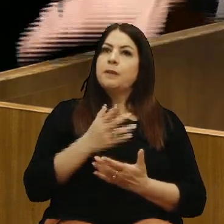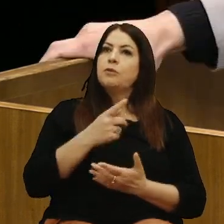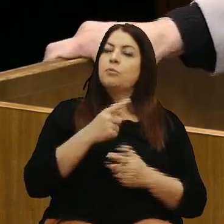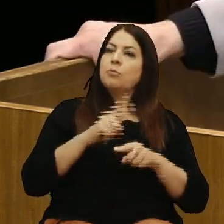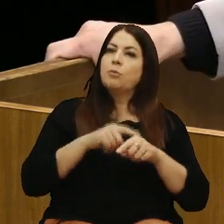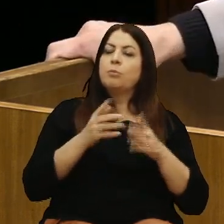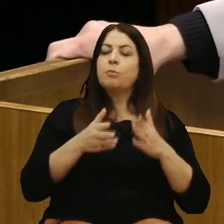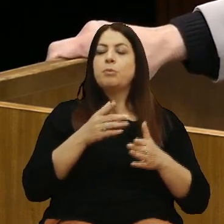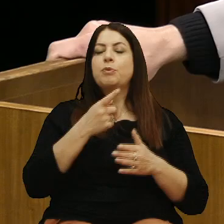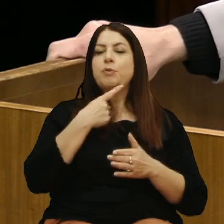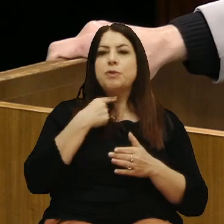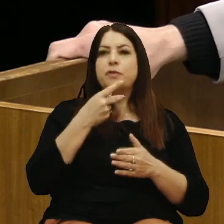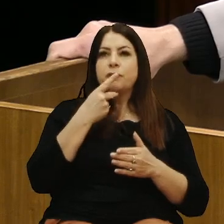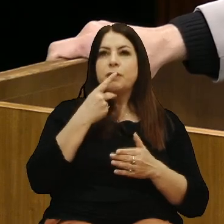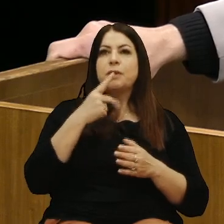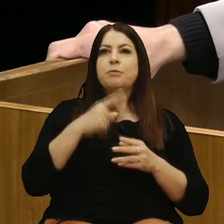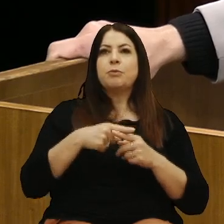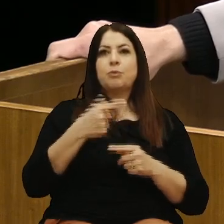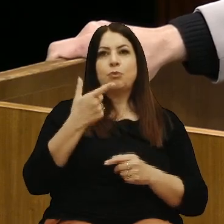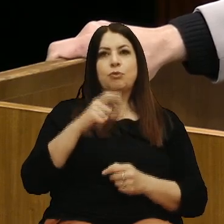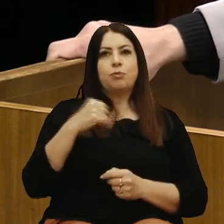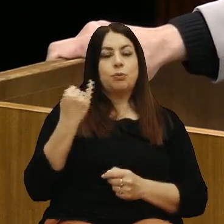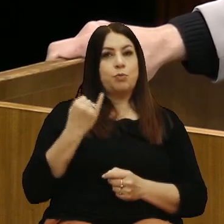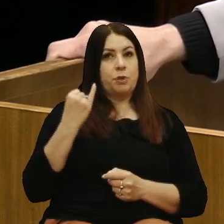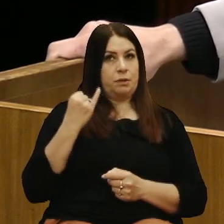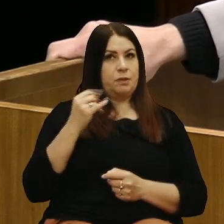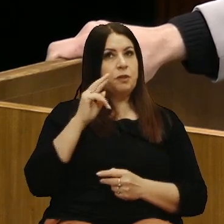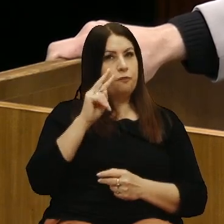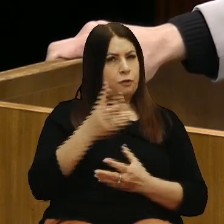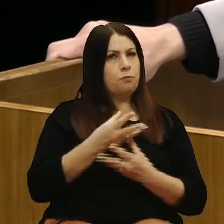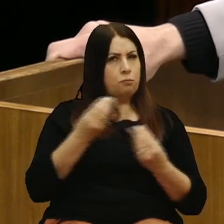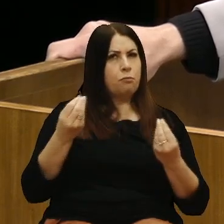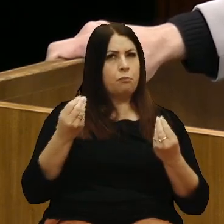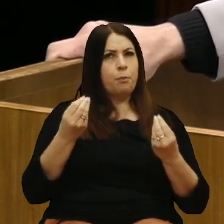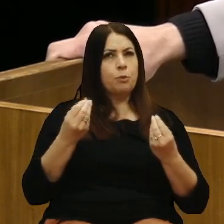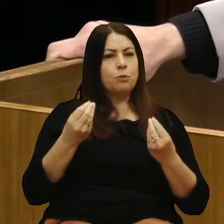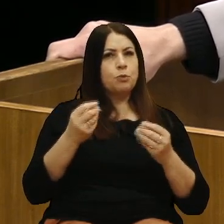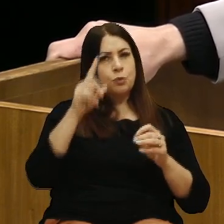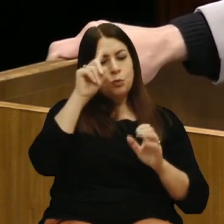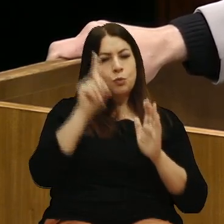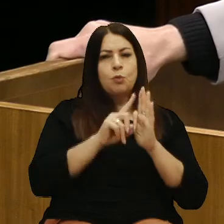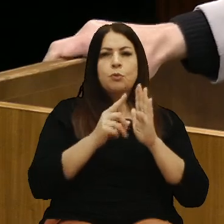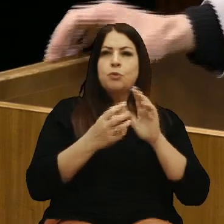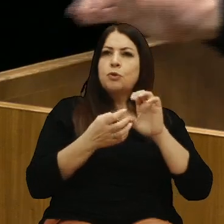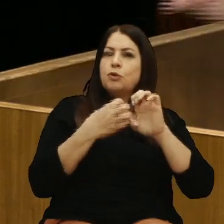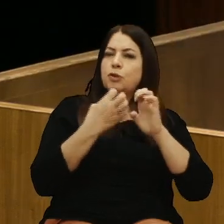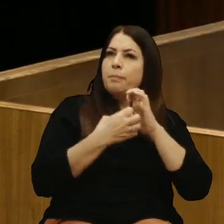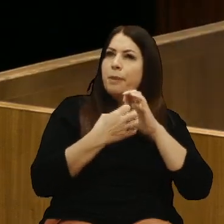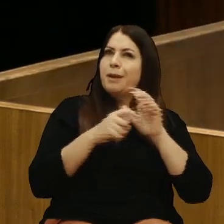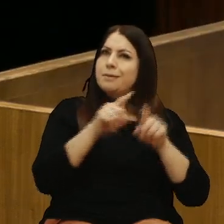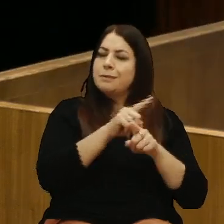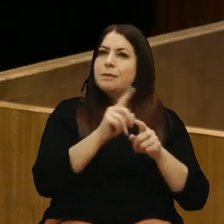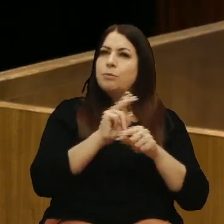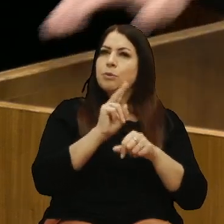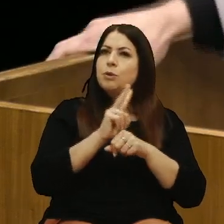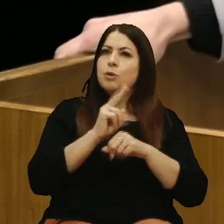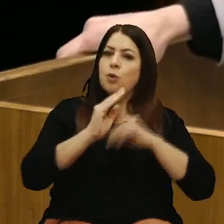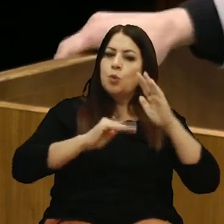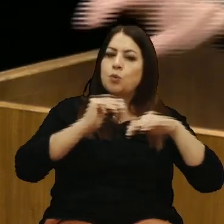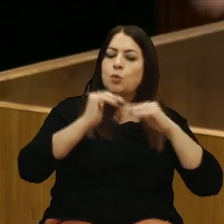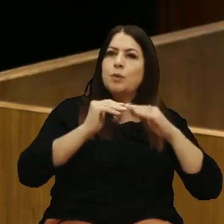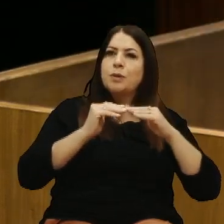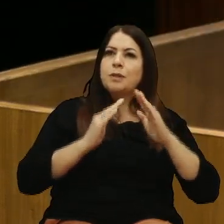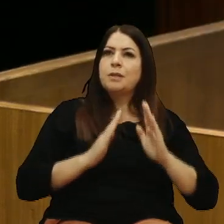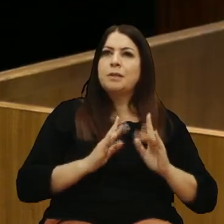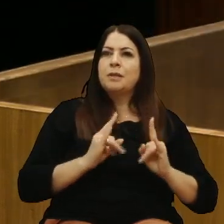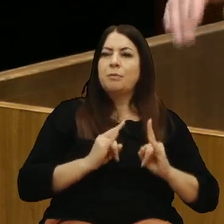até que ele frisasse um pouco, porque eu achei muito importante. Vi muitos empresários relatando que é a questão de poder construir prédios até 6